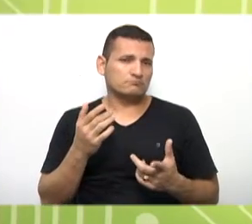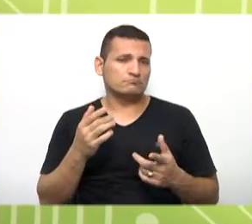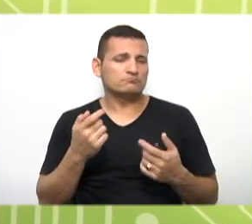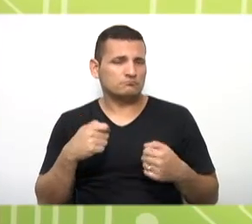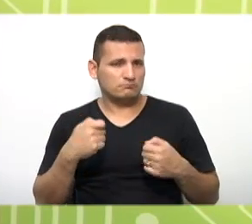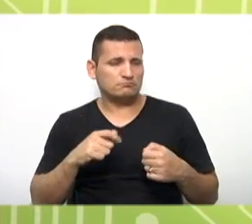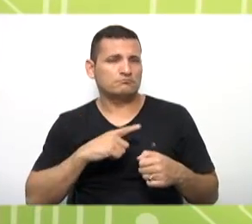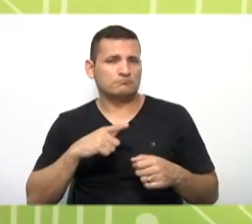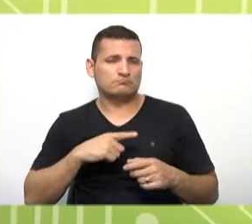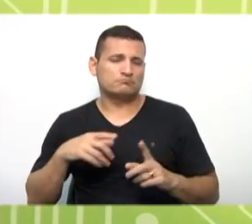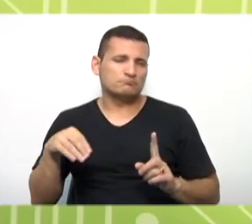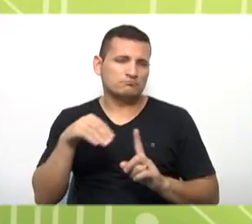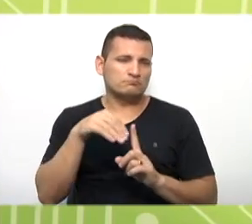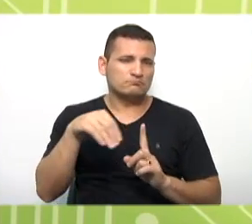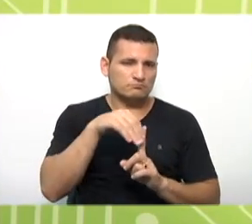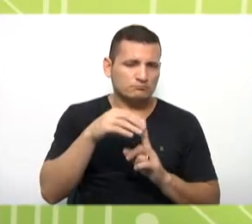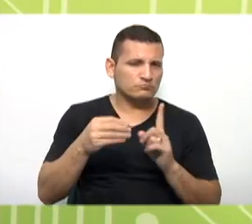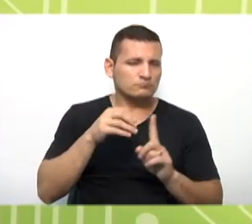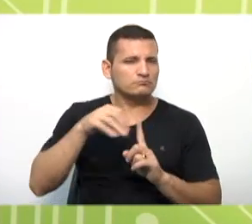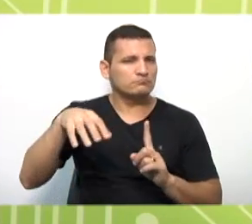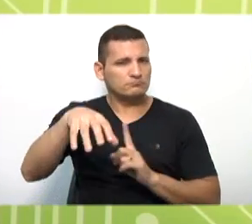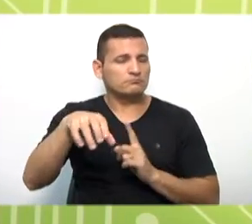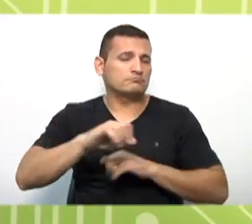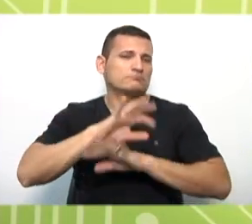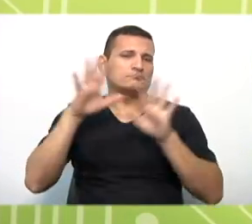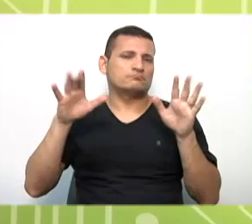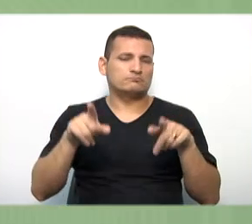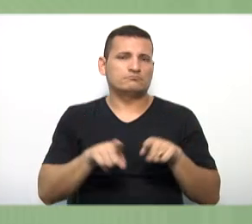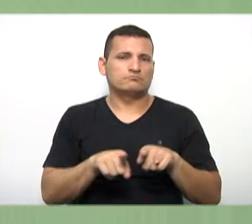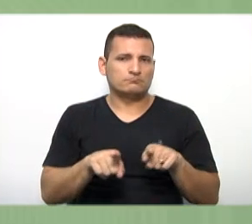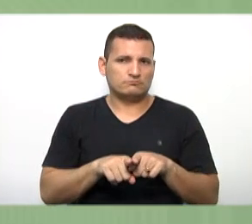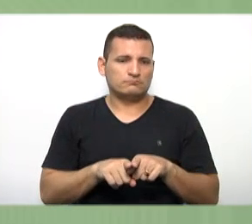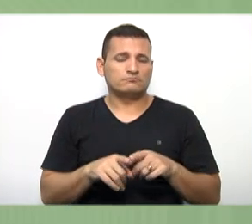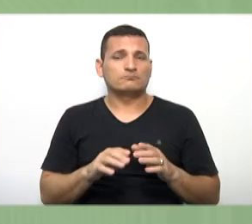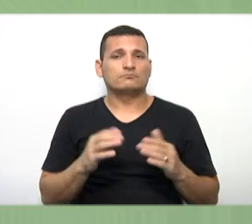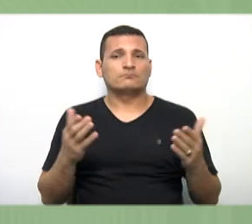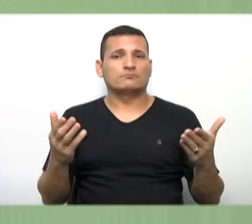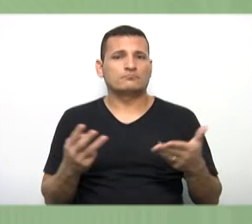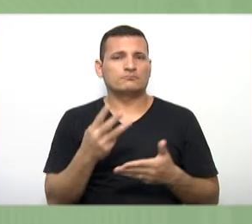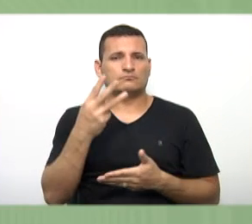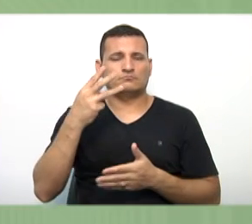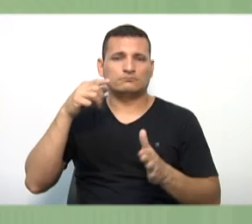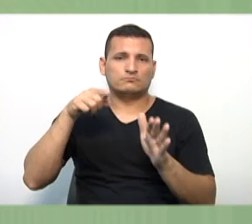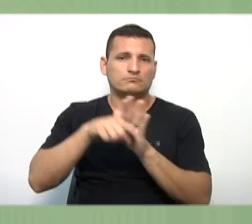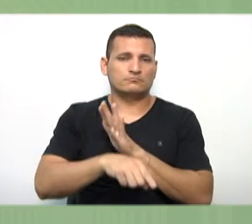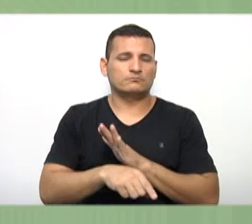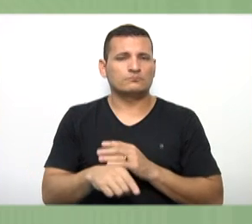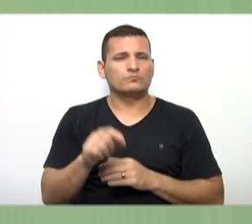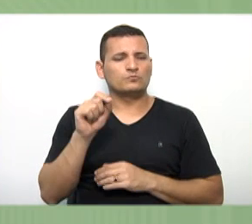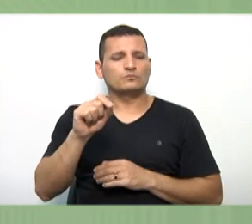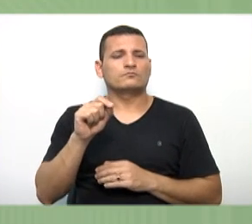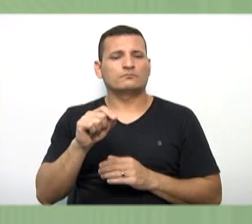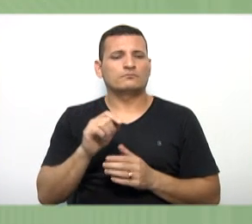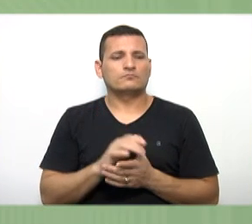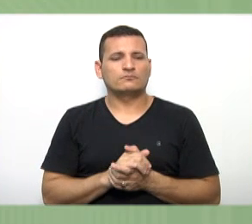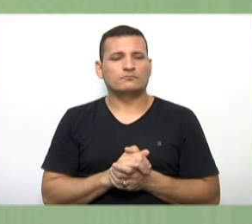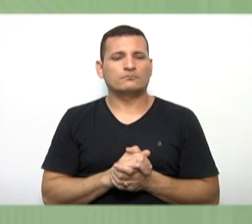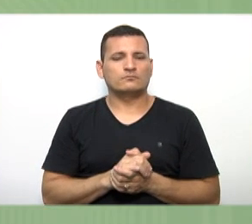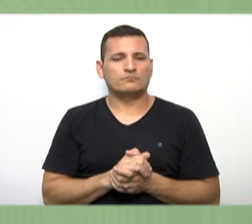entre centralização e descentralização. Nossa terceira questão é o que é descentralizar, e